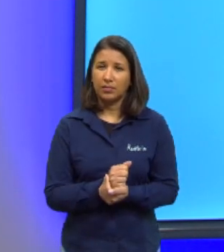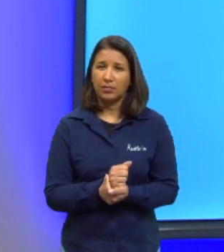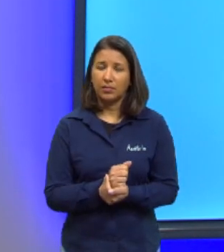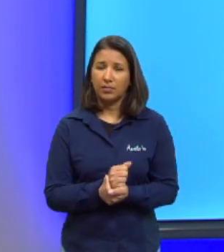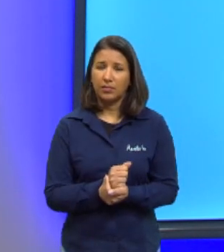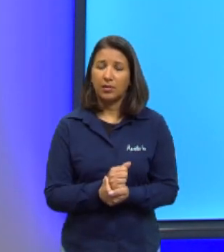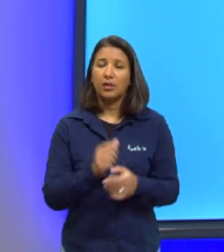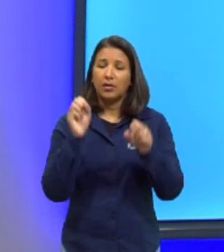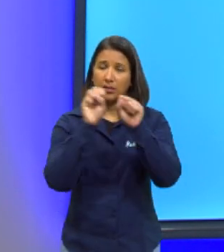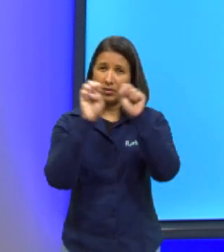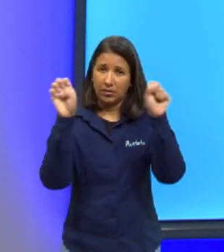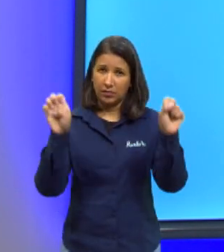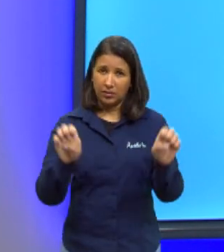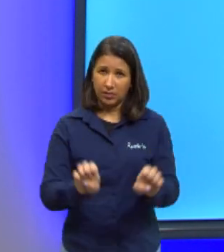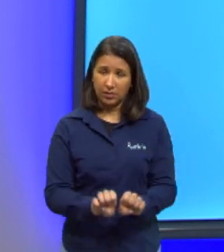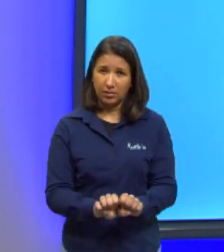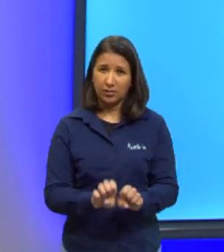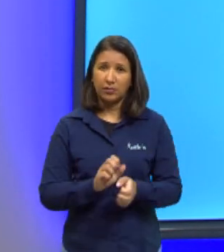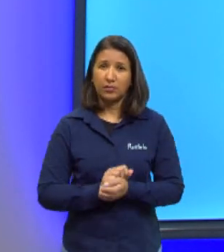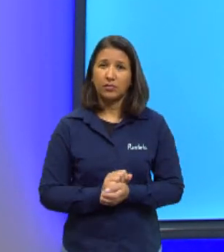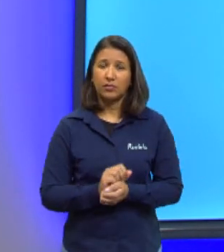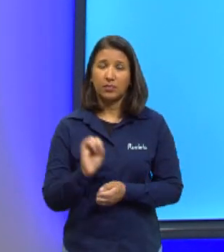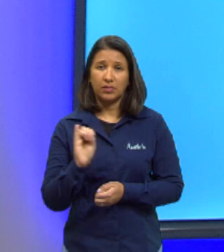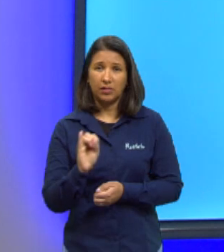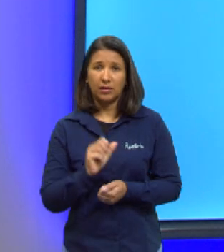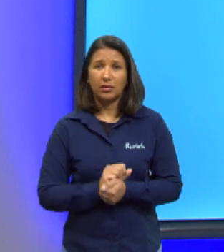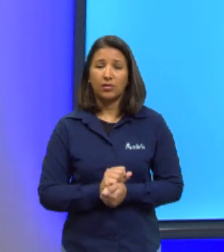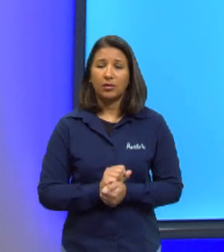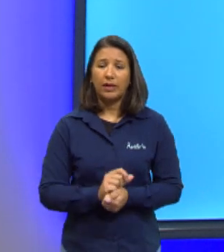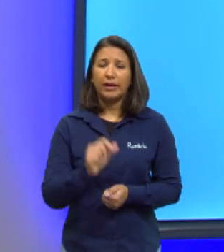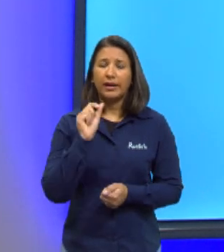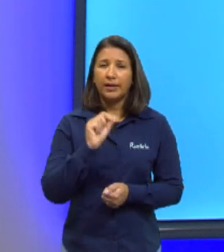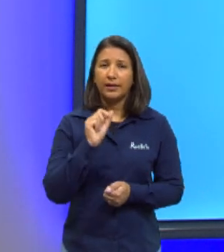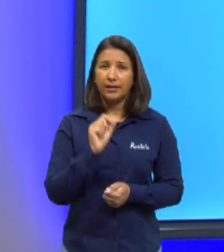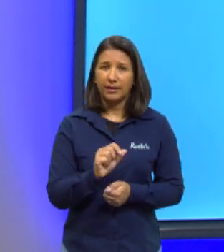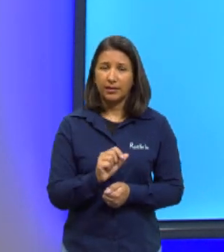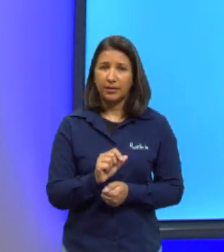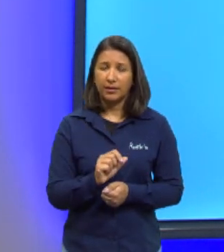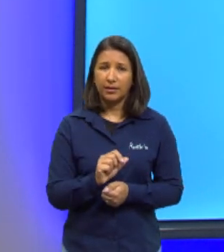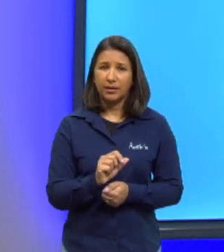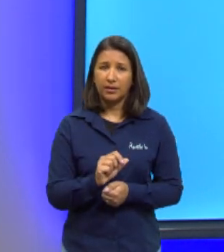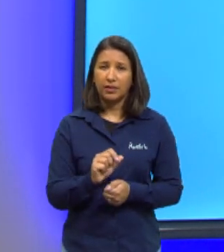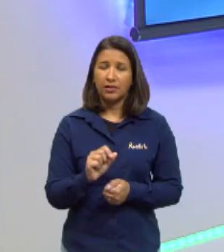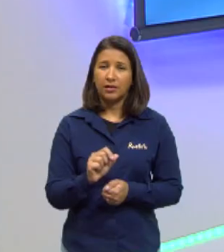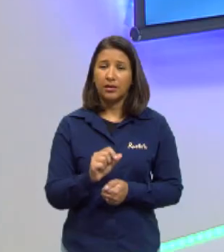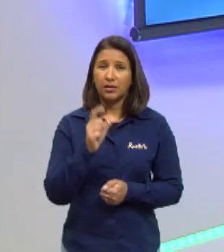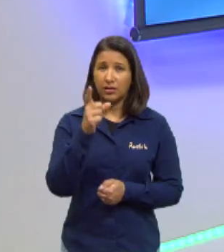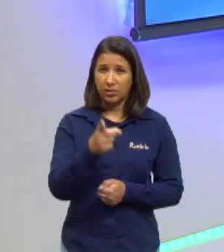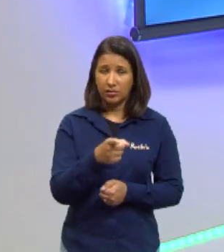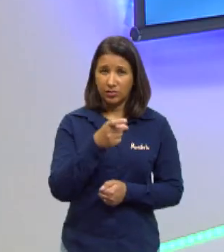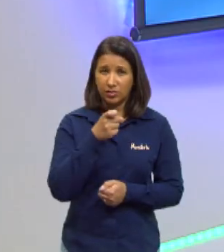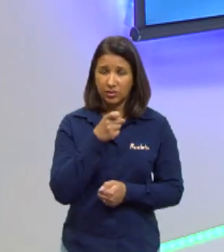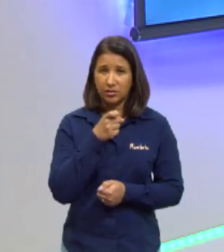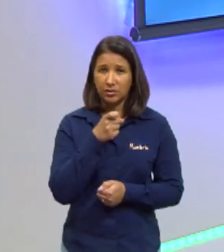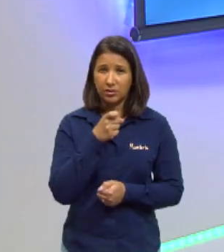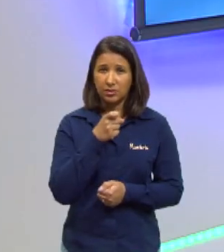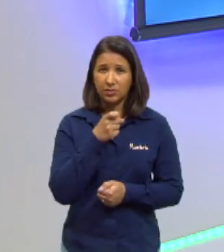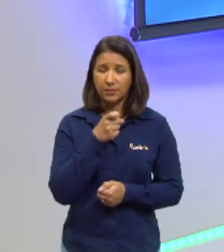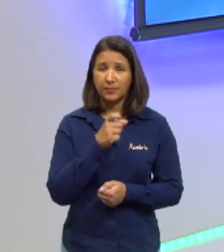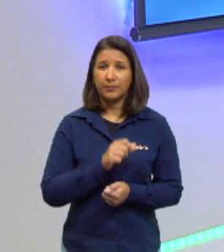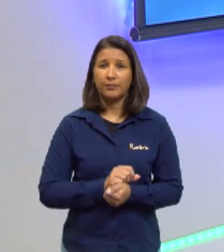de uma equação irracional, ela é aquela em que a variável, aquele valor do x que eu estou procurando,